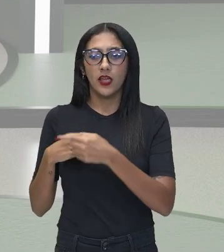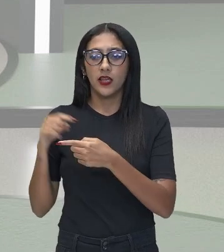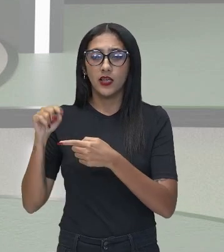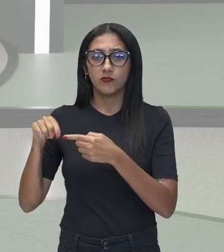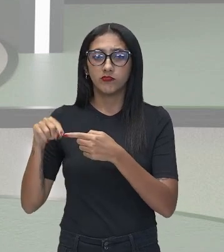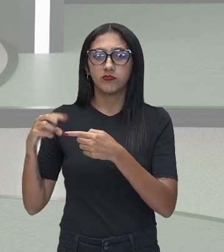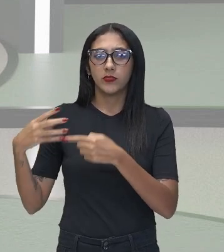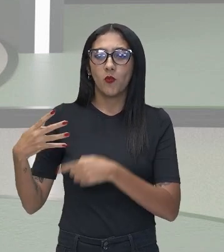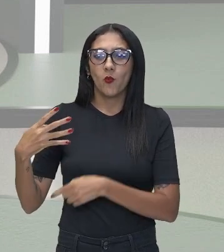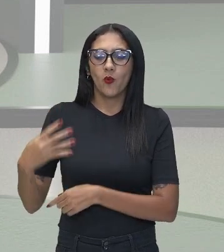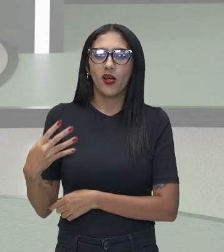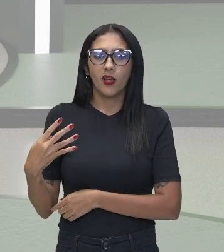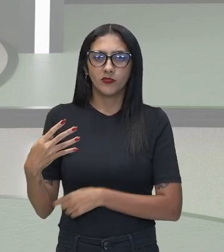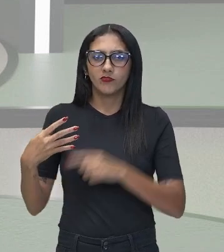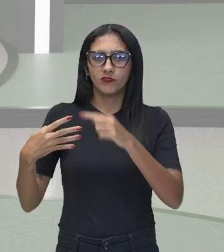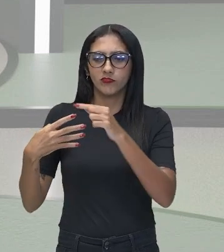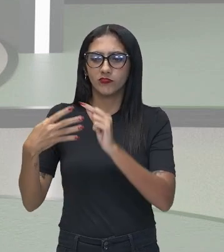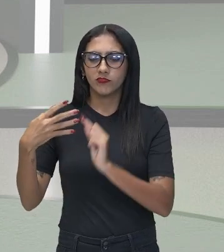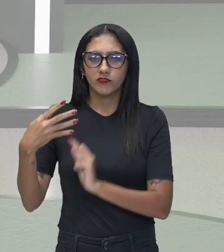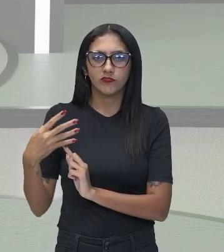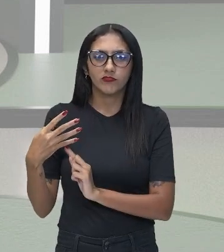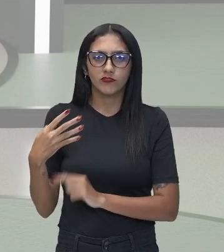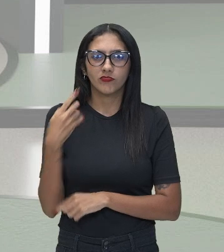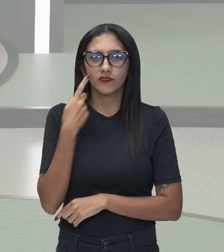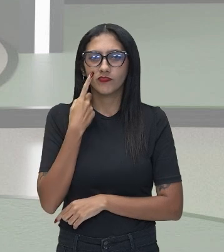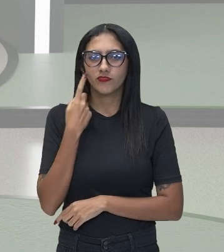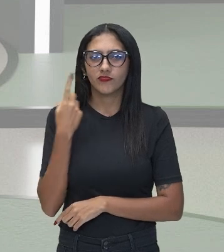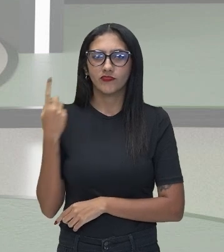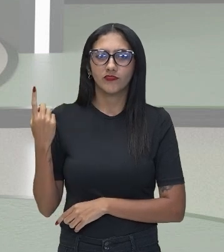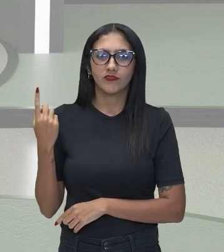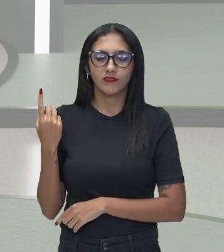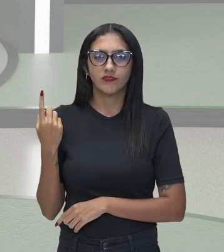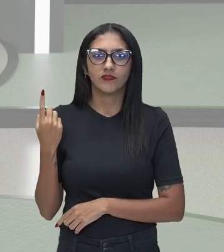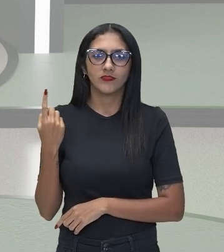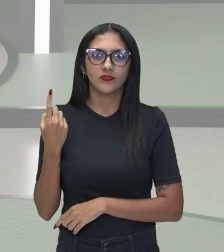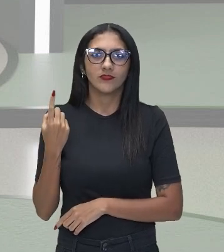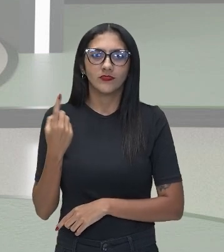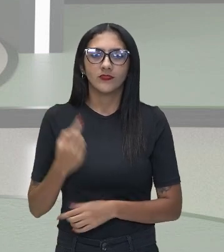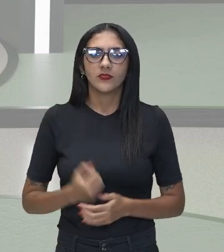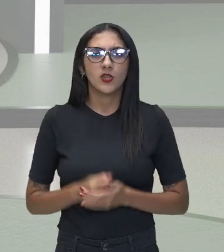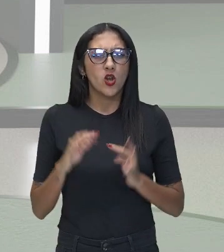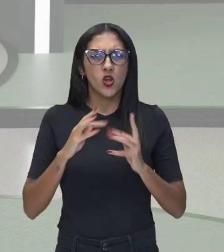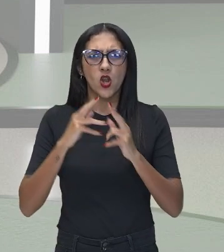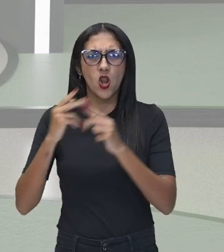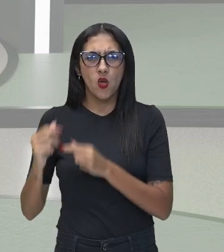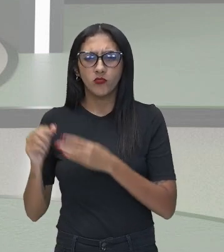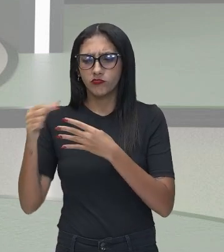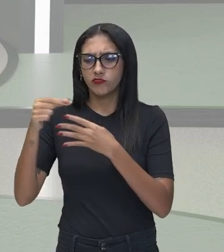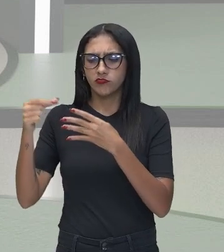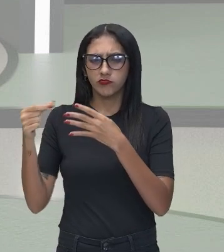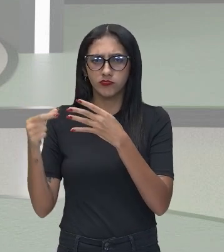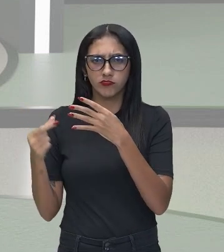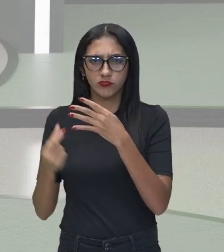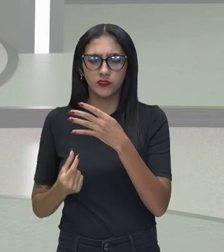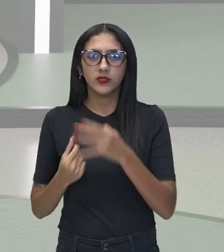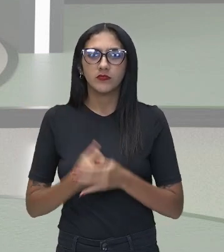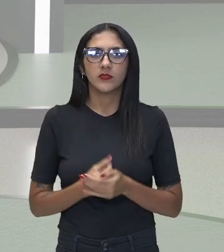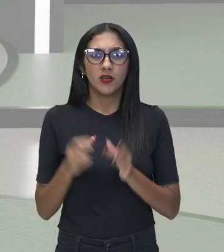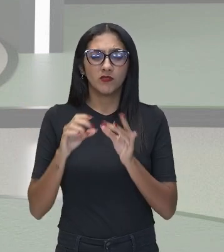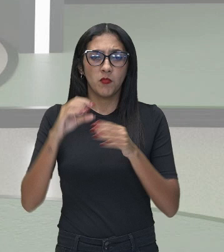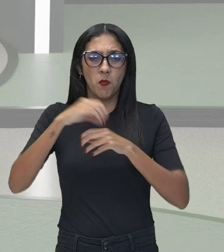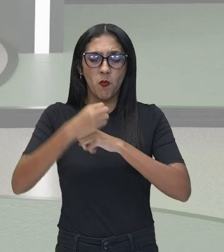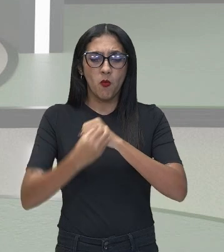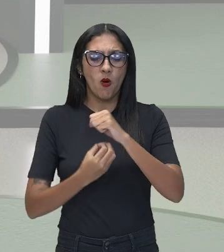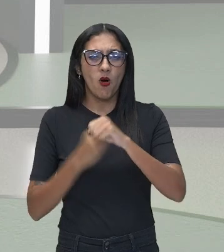o amido, o glicogênio, a celulose e a quitina. São moléculas muito grandes que são